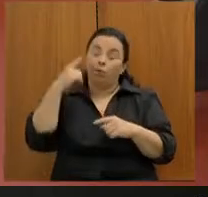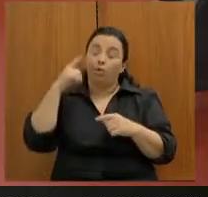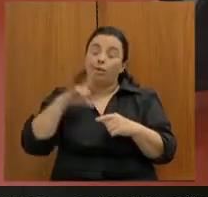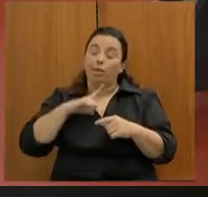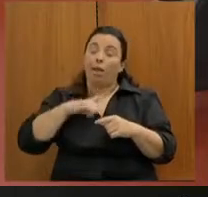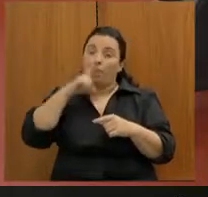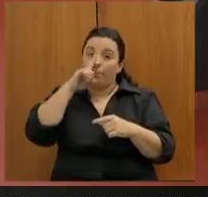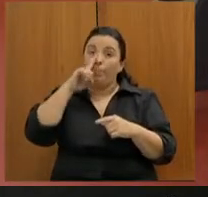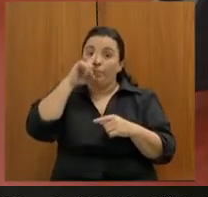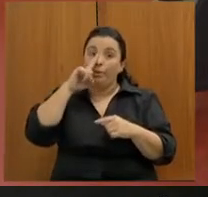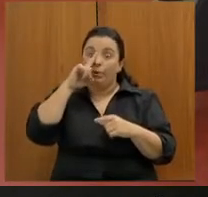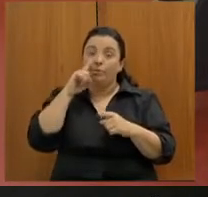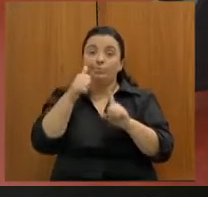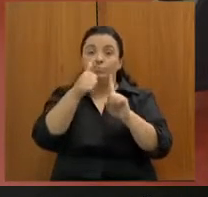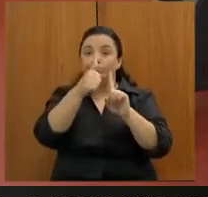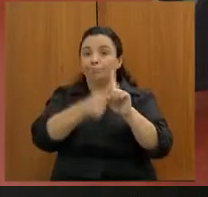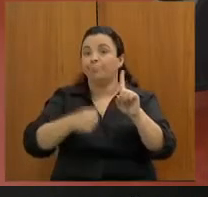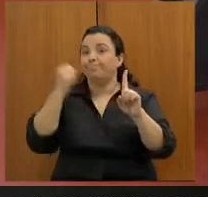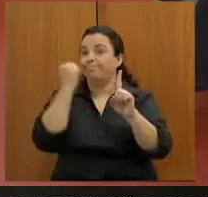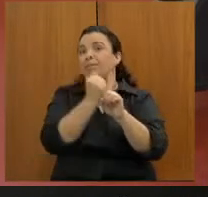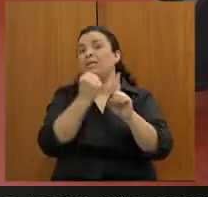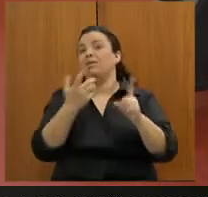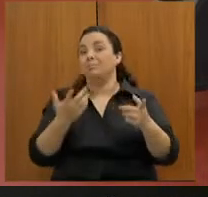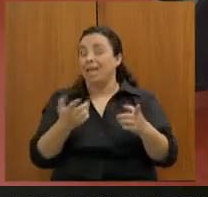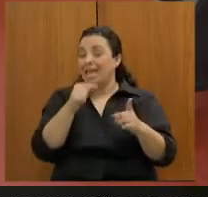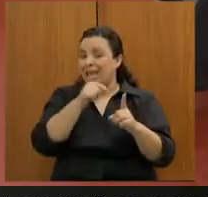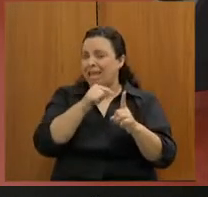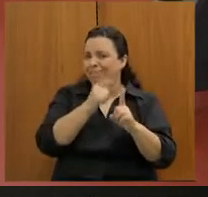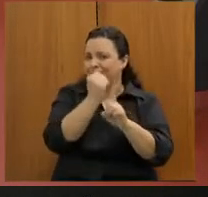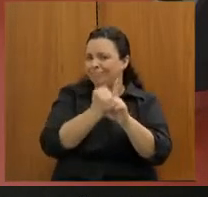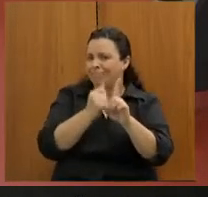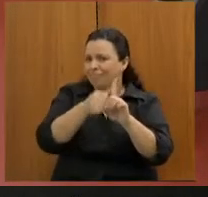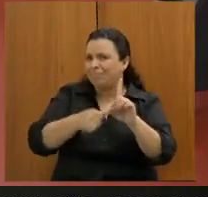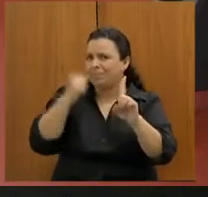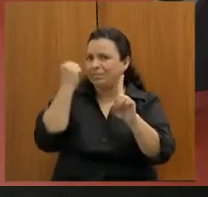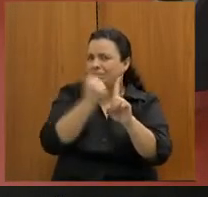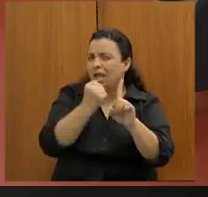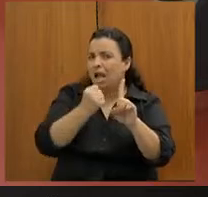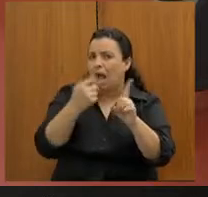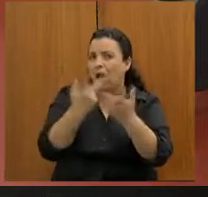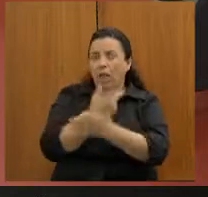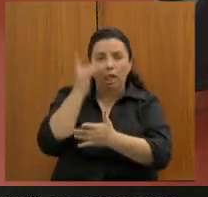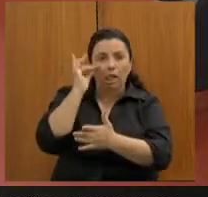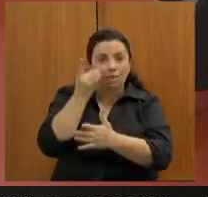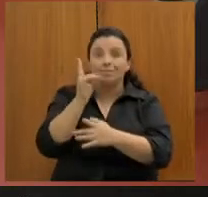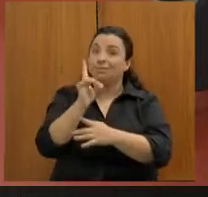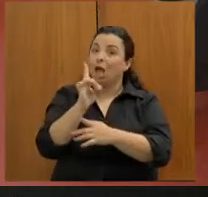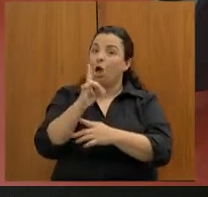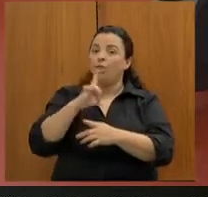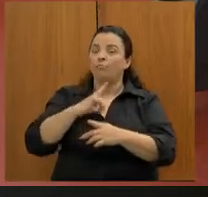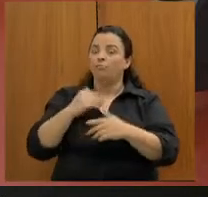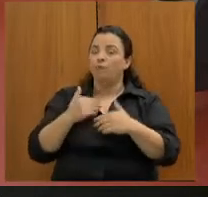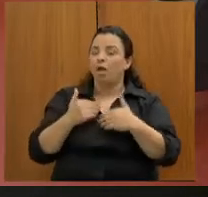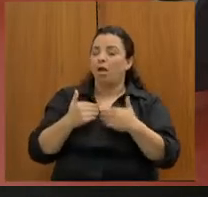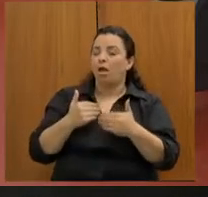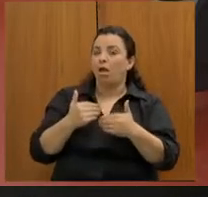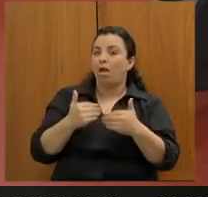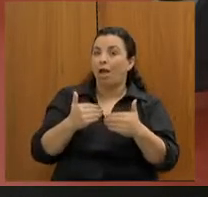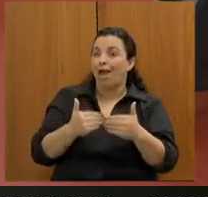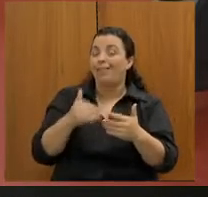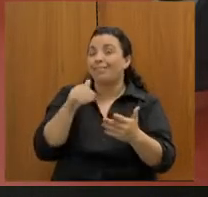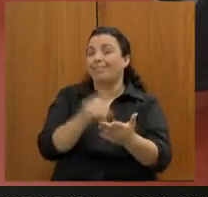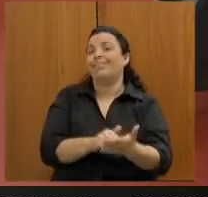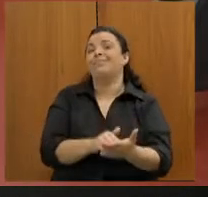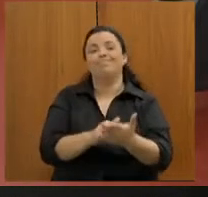ele não acontece de uma hora para outra ele segue né normalmente tem vários Passos até chegar a questão do feminicídio a